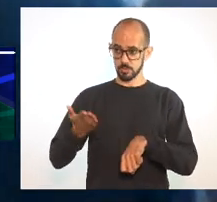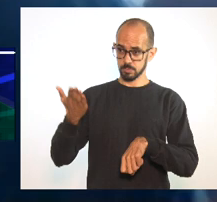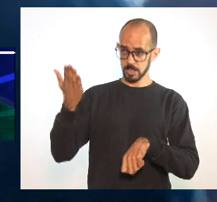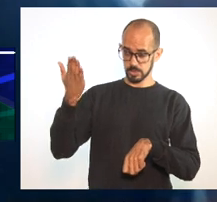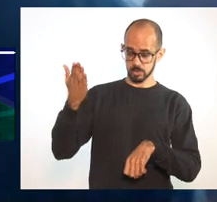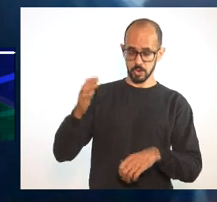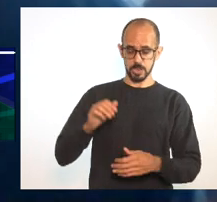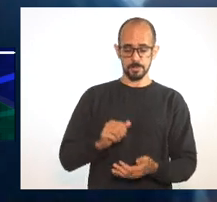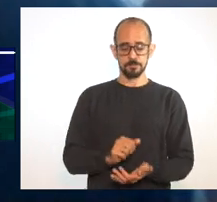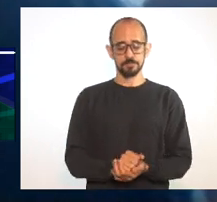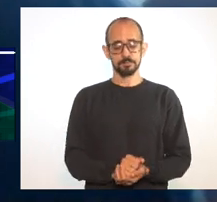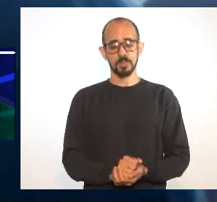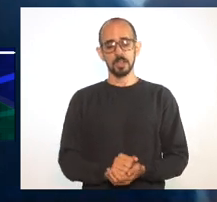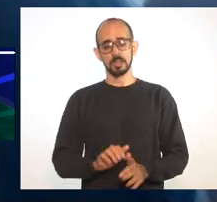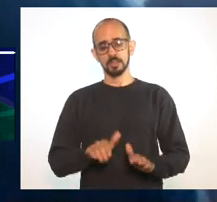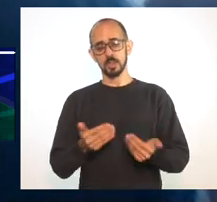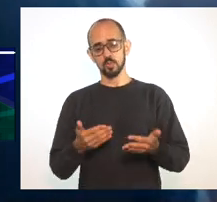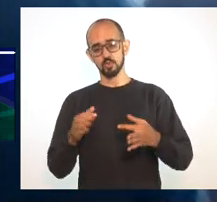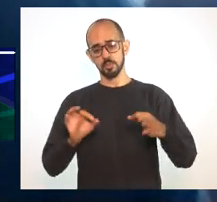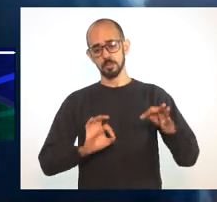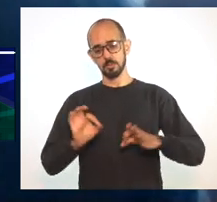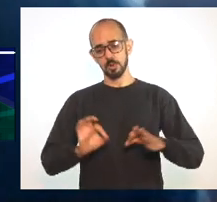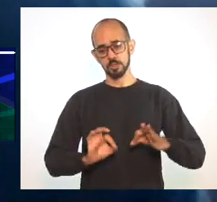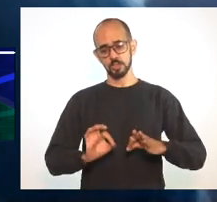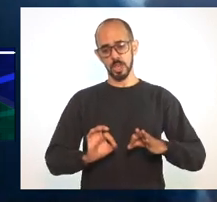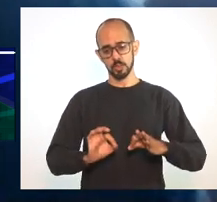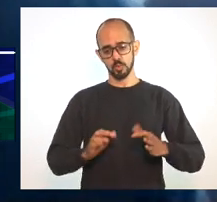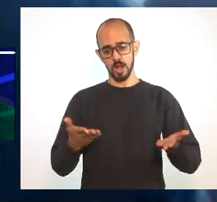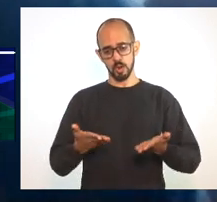ao projeto concreto